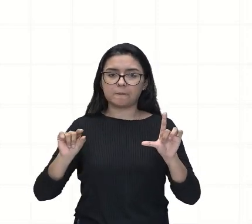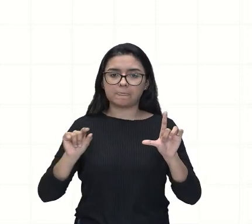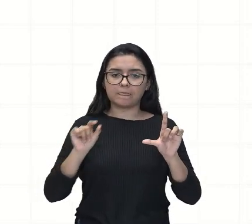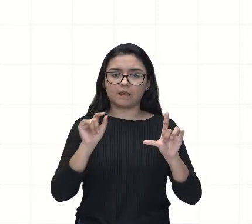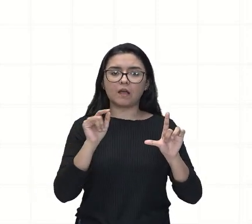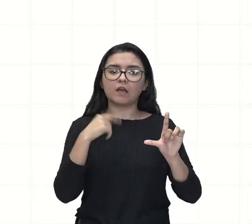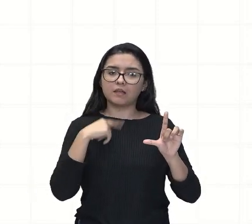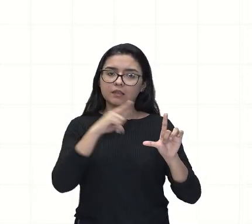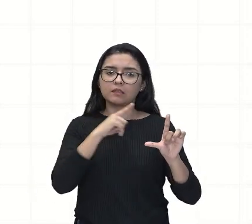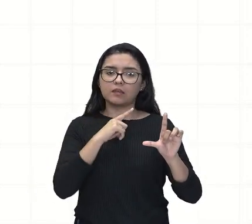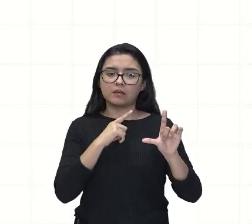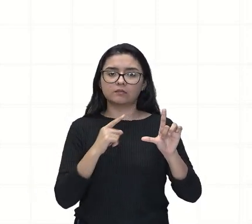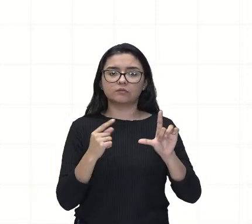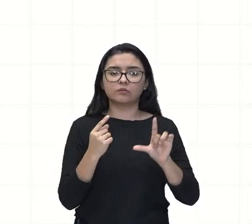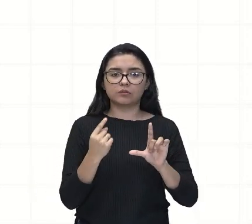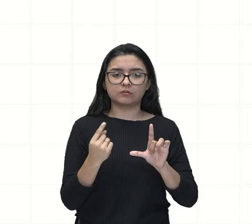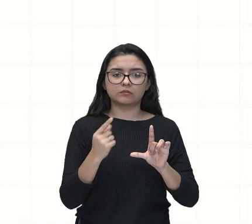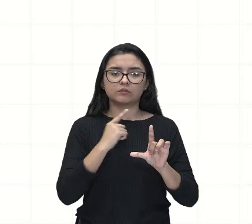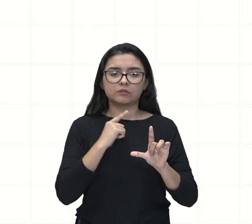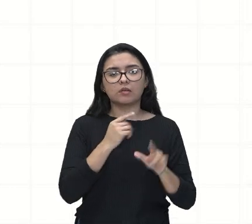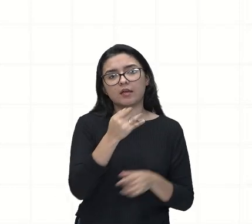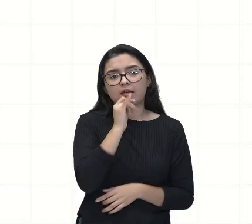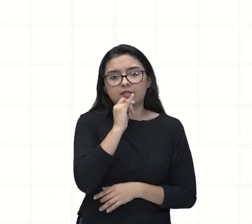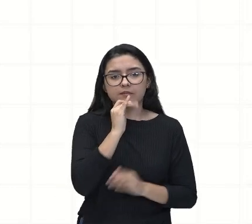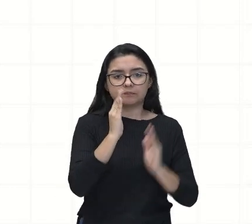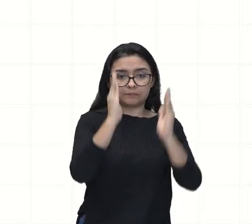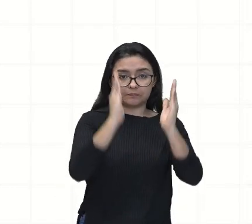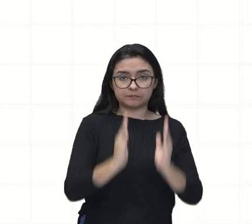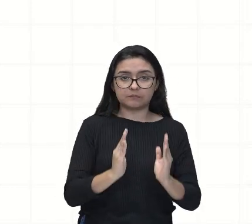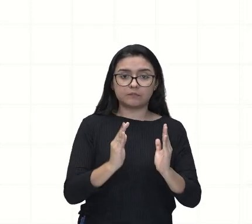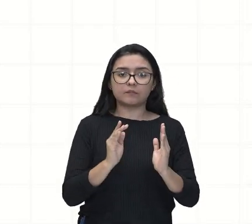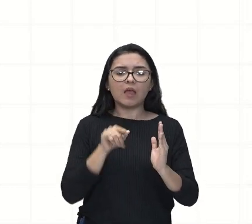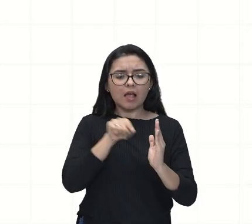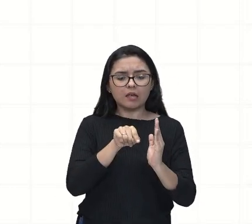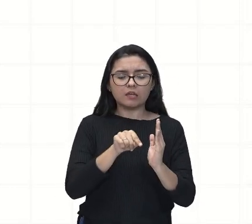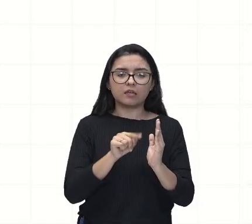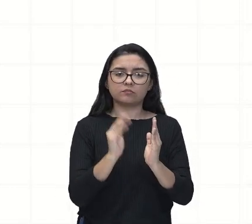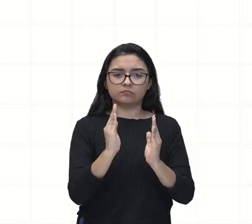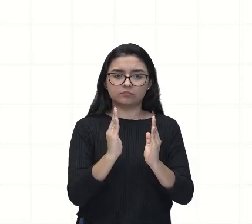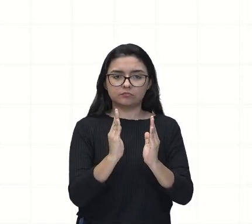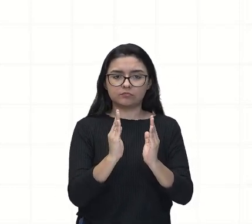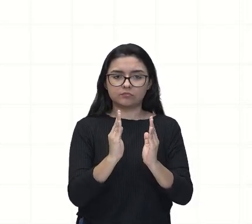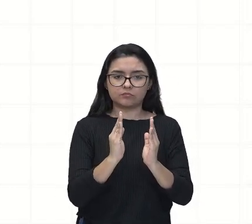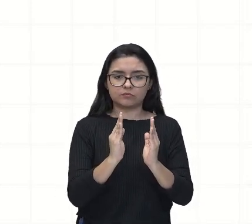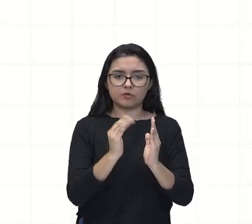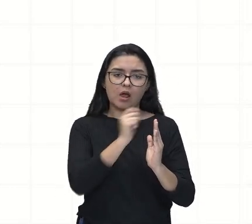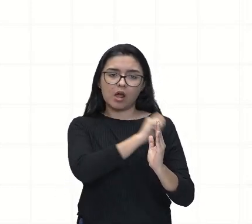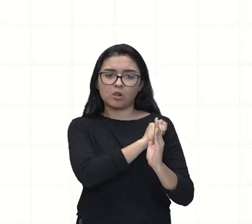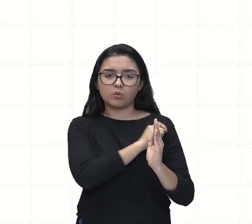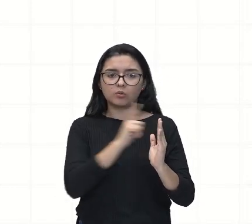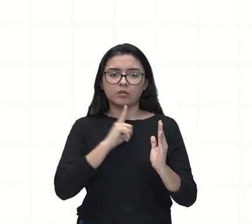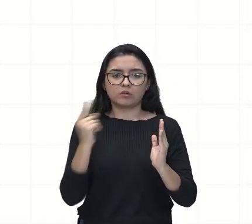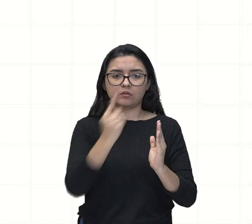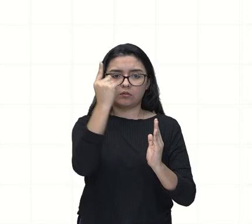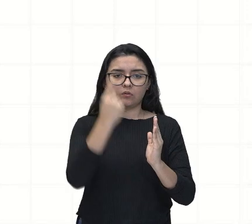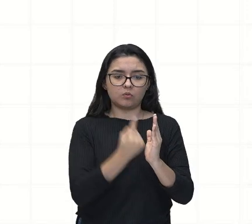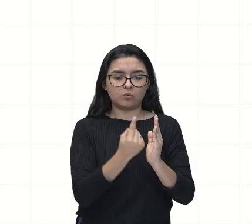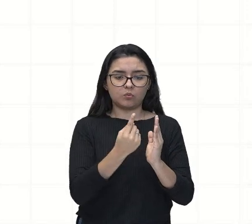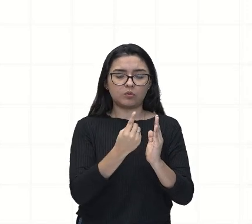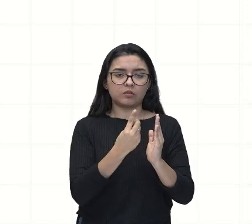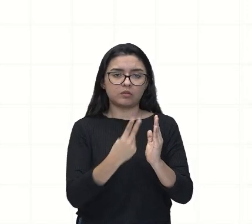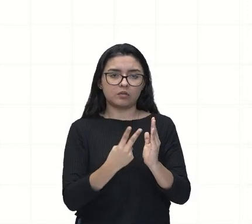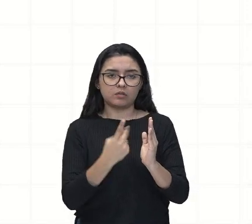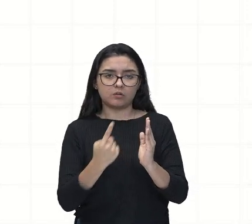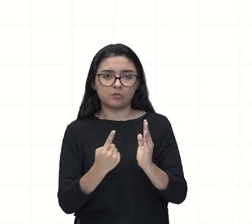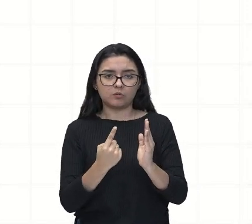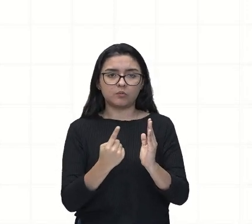um intervalo. Por exemplo, aqui vai dos alunos que têm entre 1,30 e